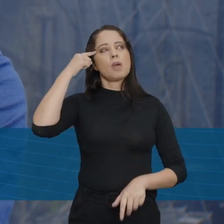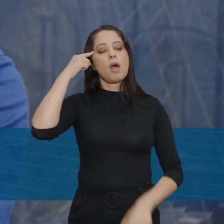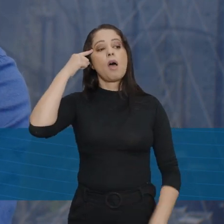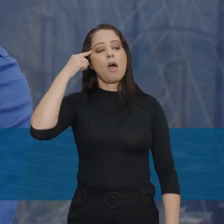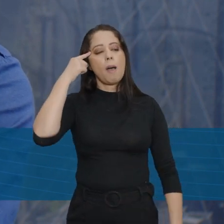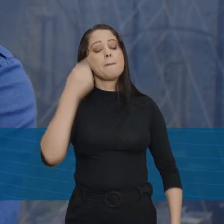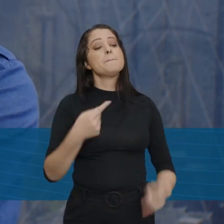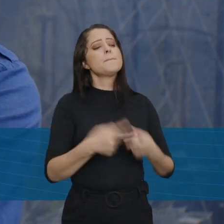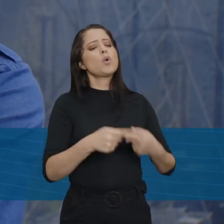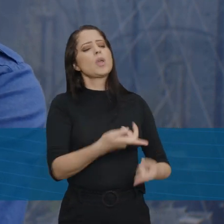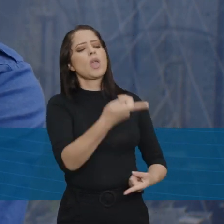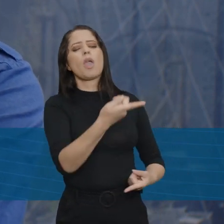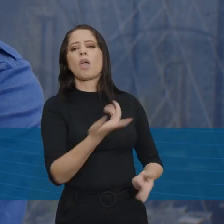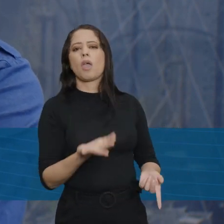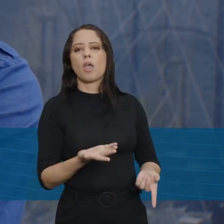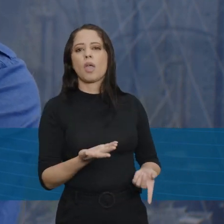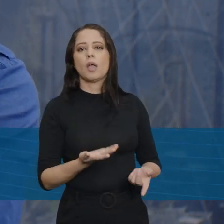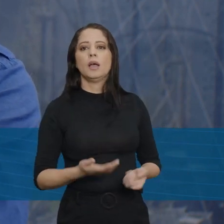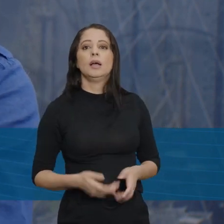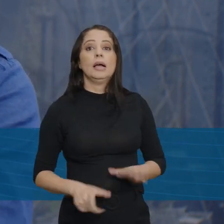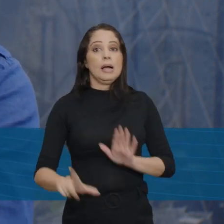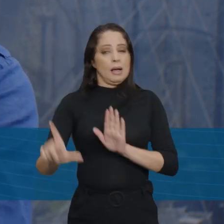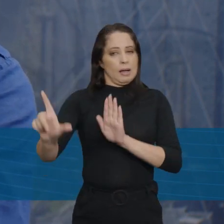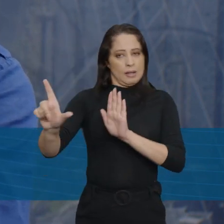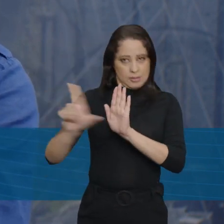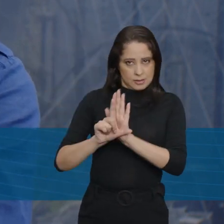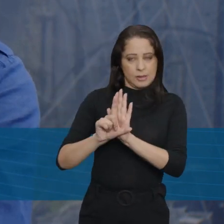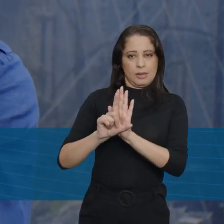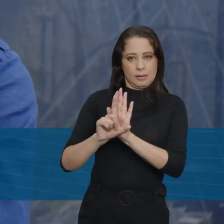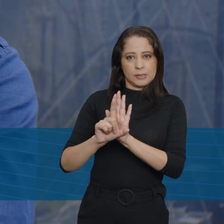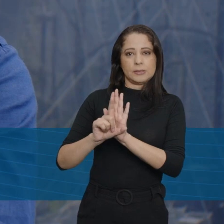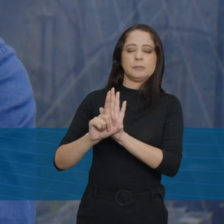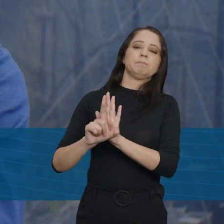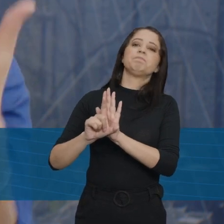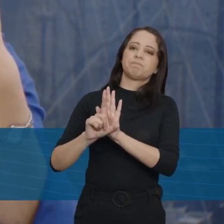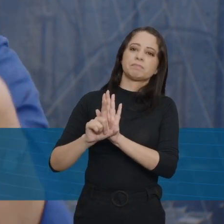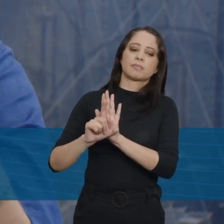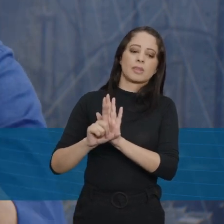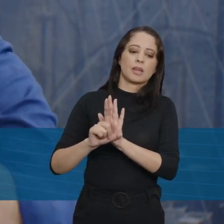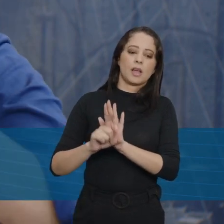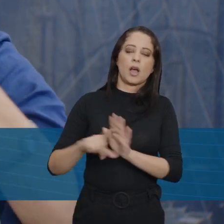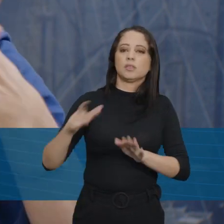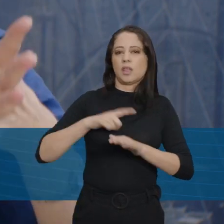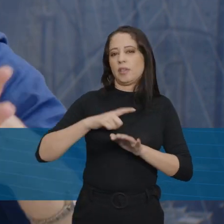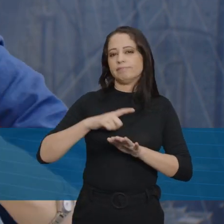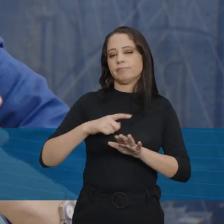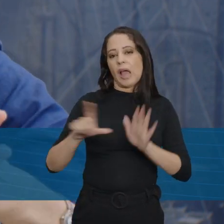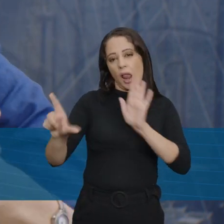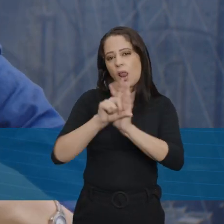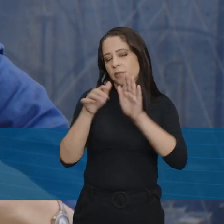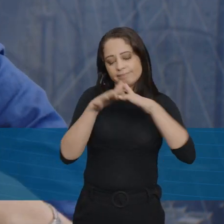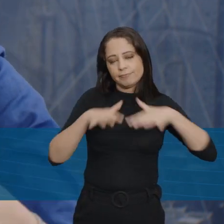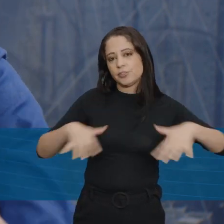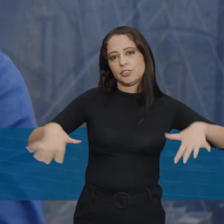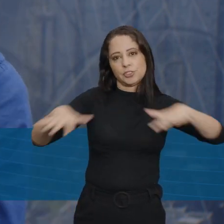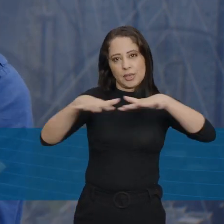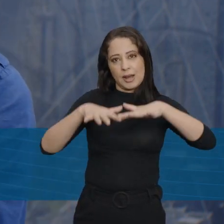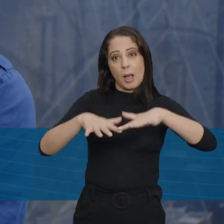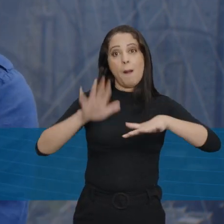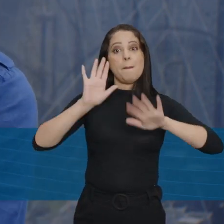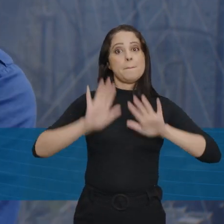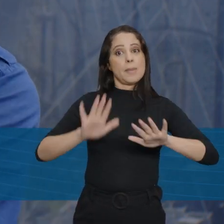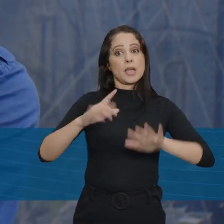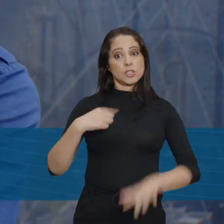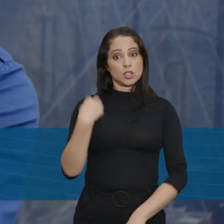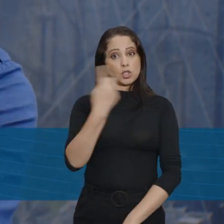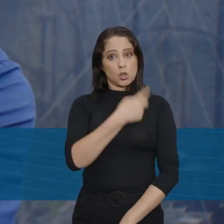legislação, claro, a gente sabe que a aplicação da legislação, você vai lendo, ela é bastante geral, mas é a